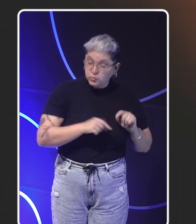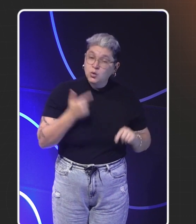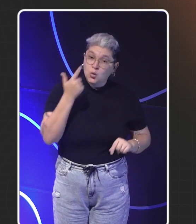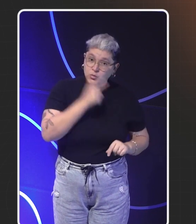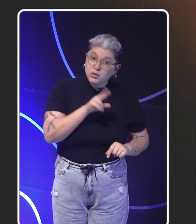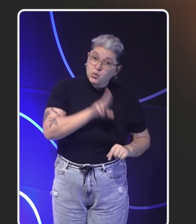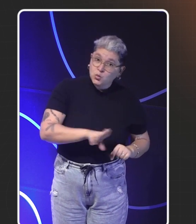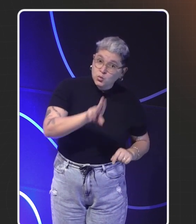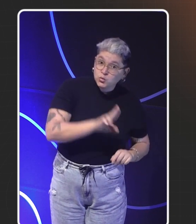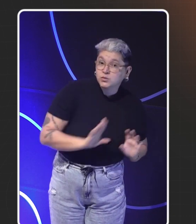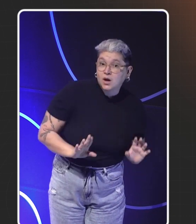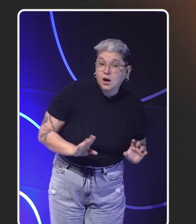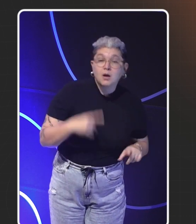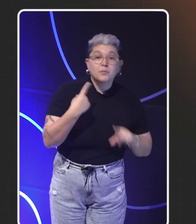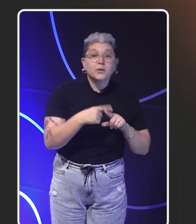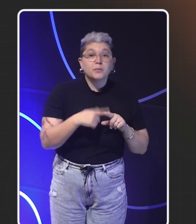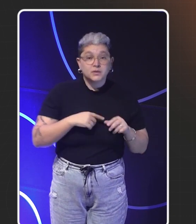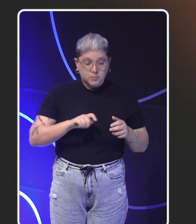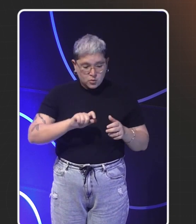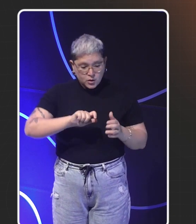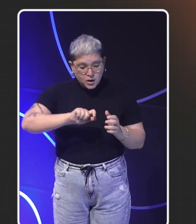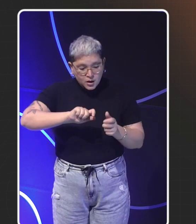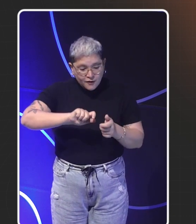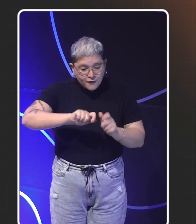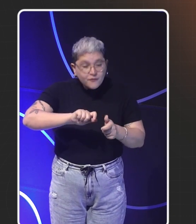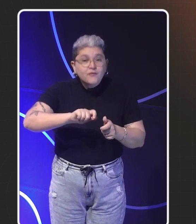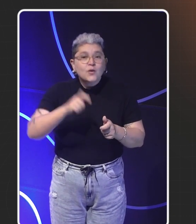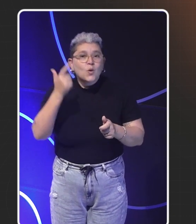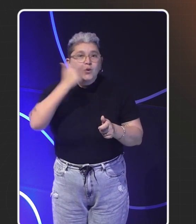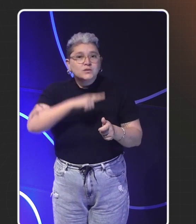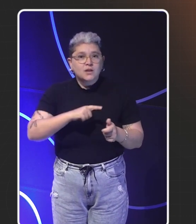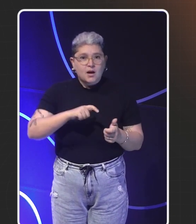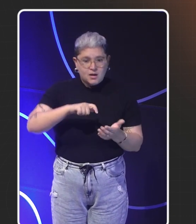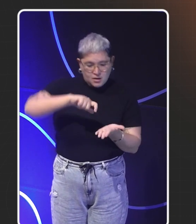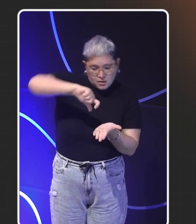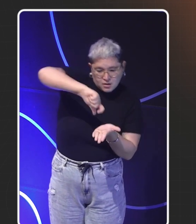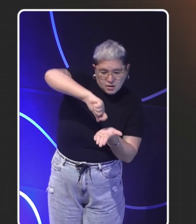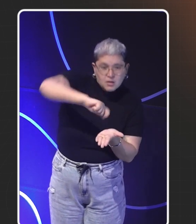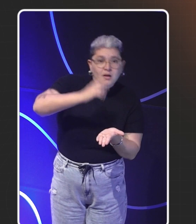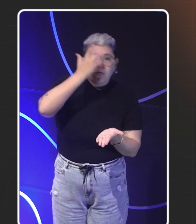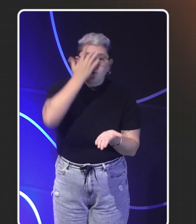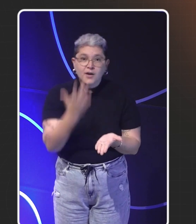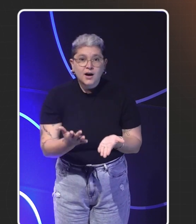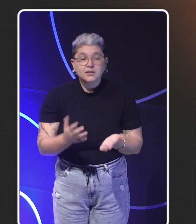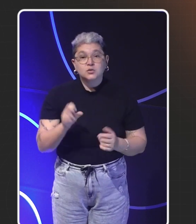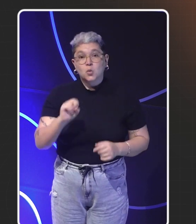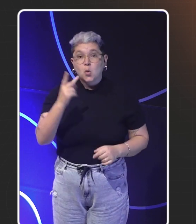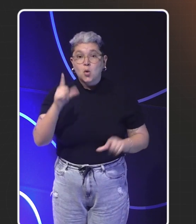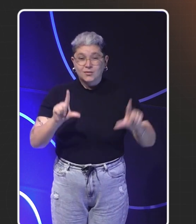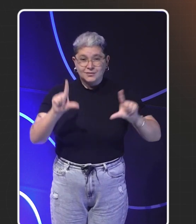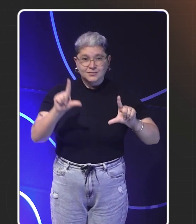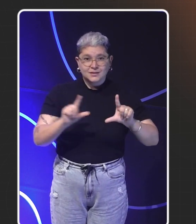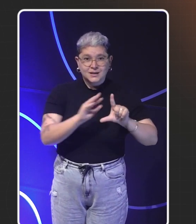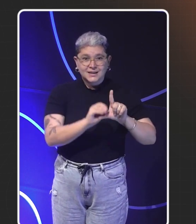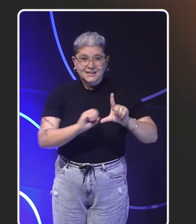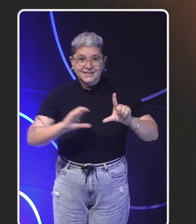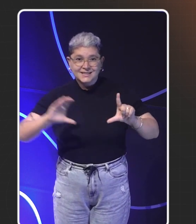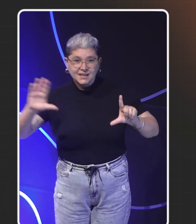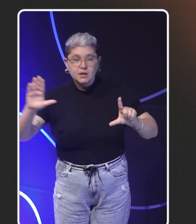espalhar, embalagens que sejam fáceis de abrir, ou então serviços de streaming que tenham